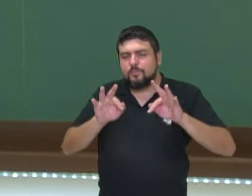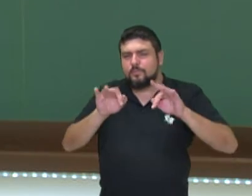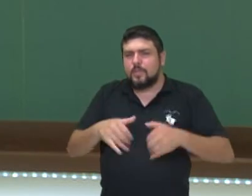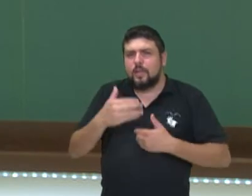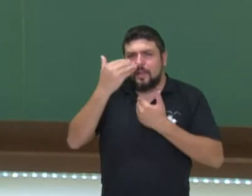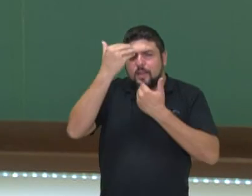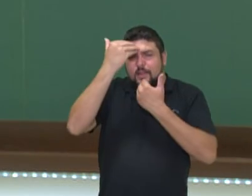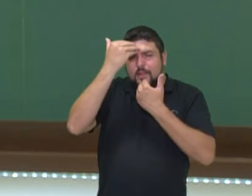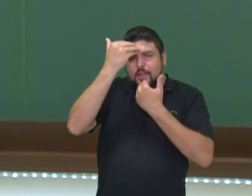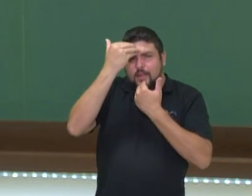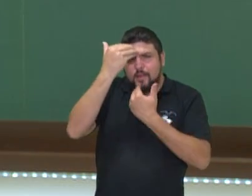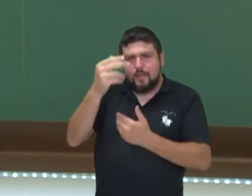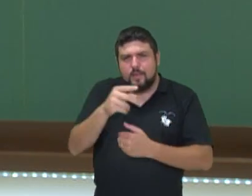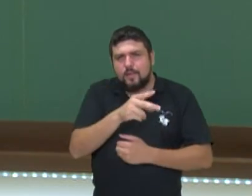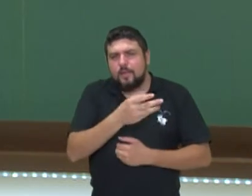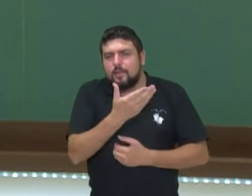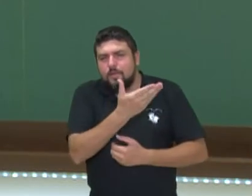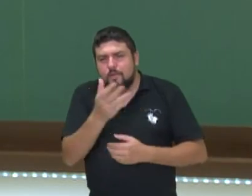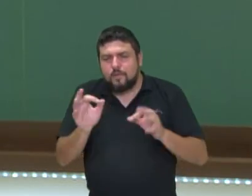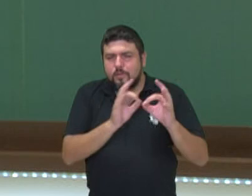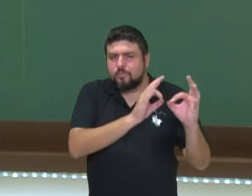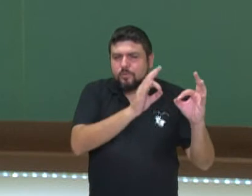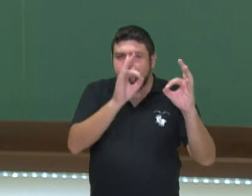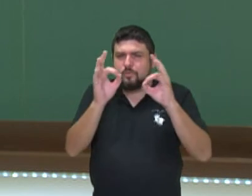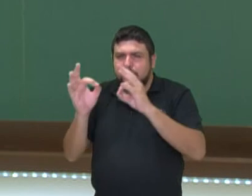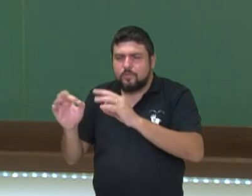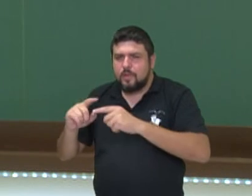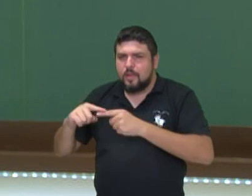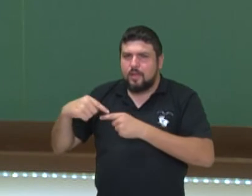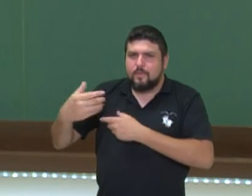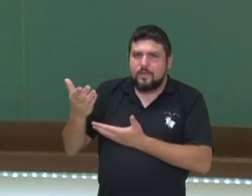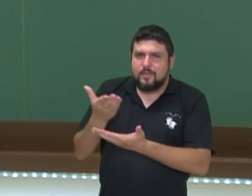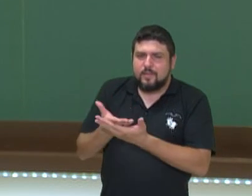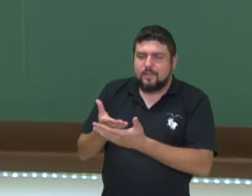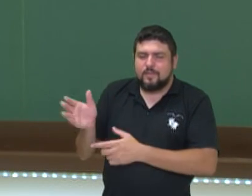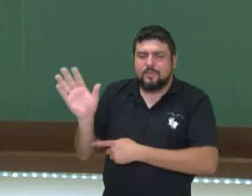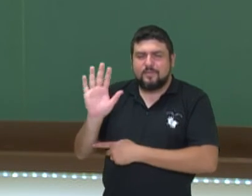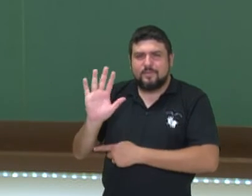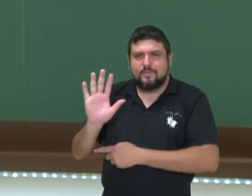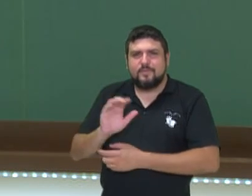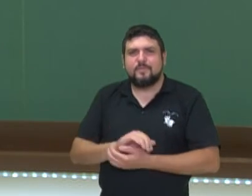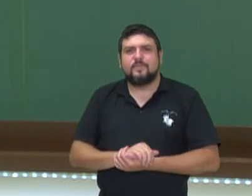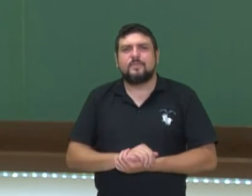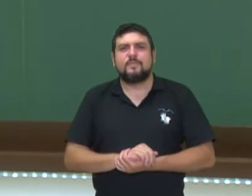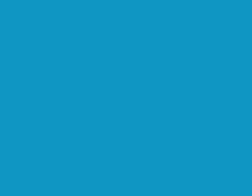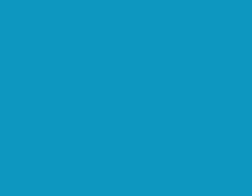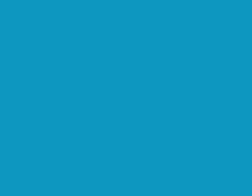agradeço muito a participação de vocês e a gente se vê na próxima aula. Tchau, tchau!